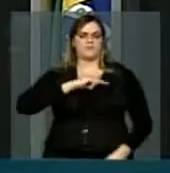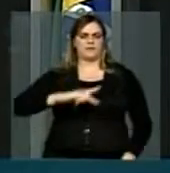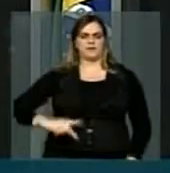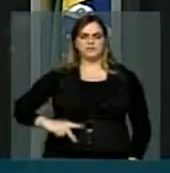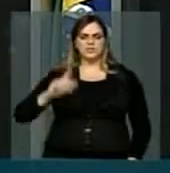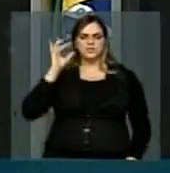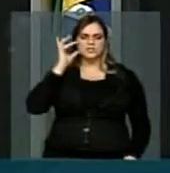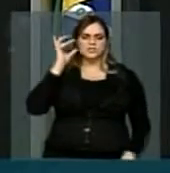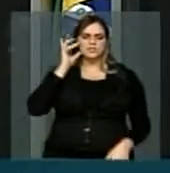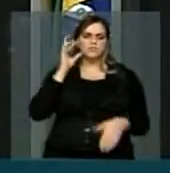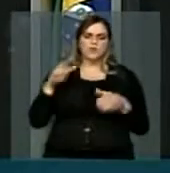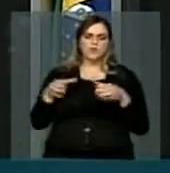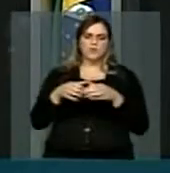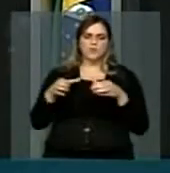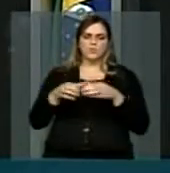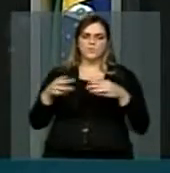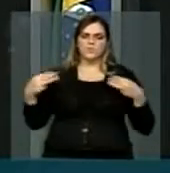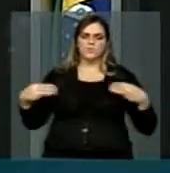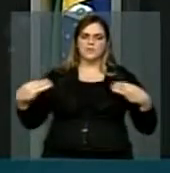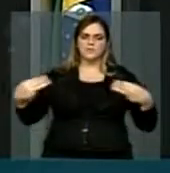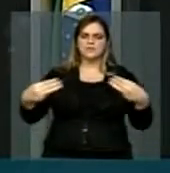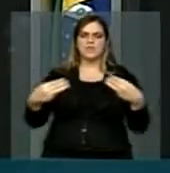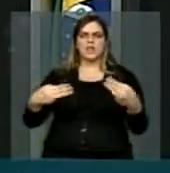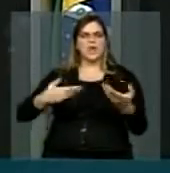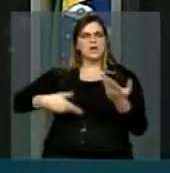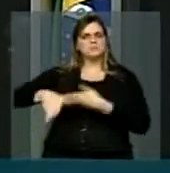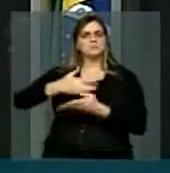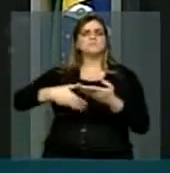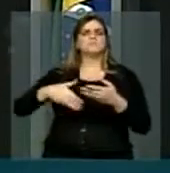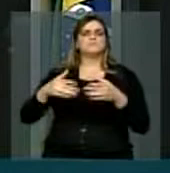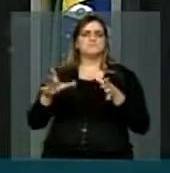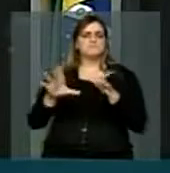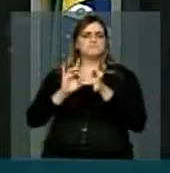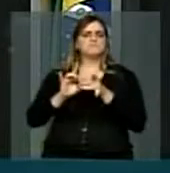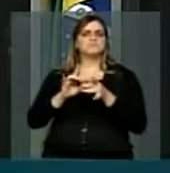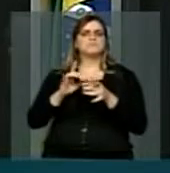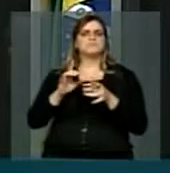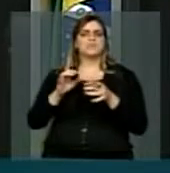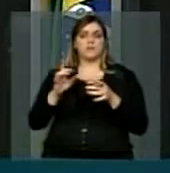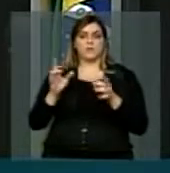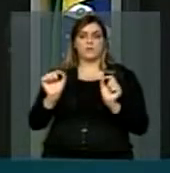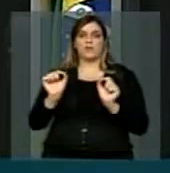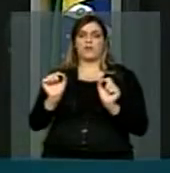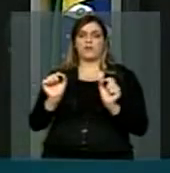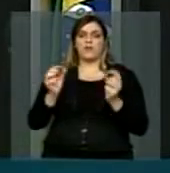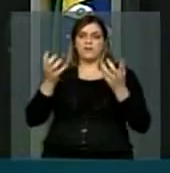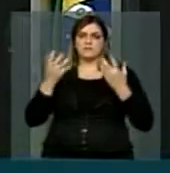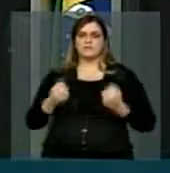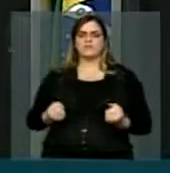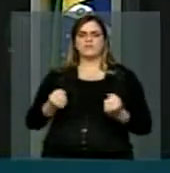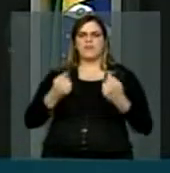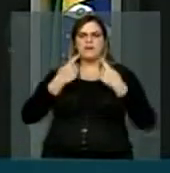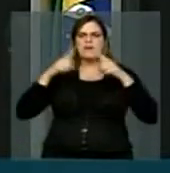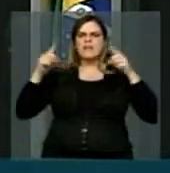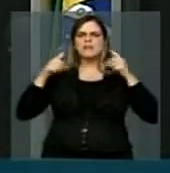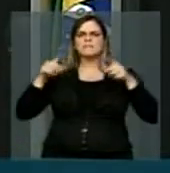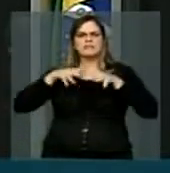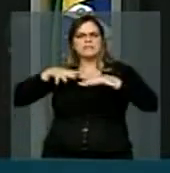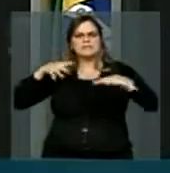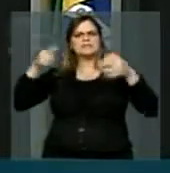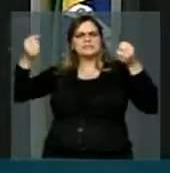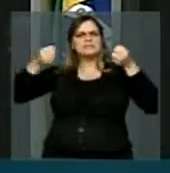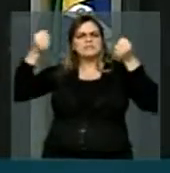Dilma Rousseff e sua equipe ministerial pudesse ouvir as reclamações e as justas reivindicações